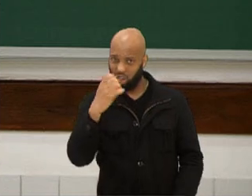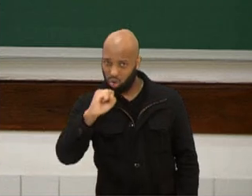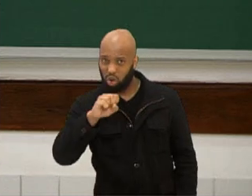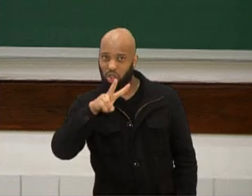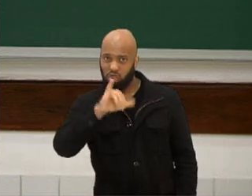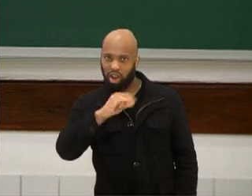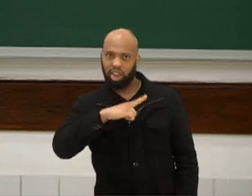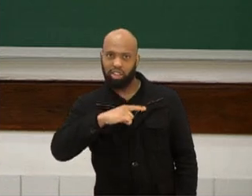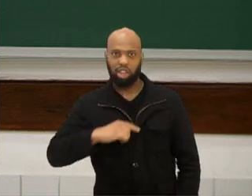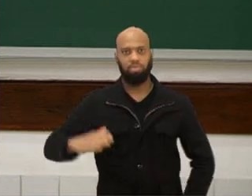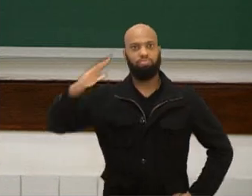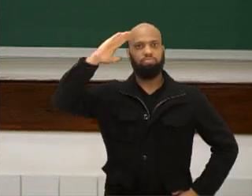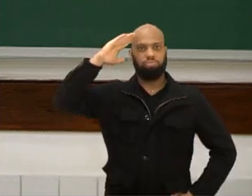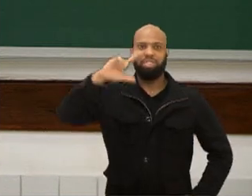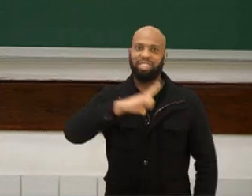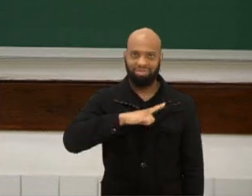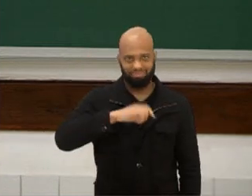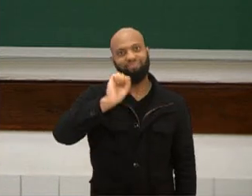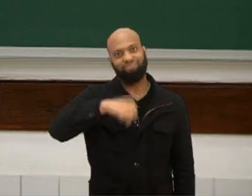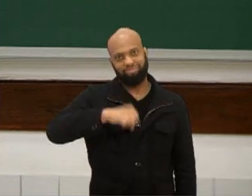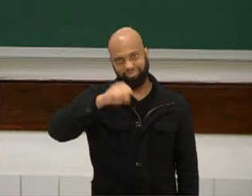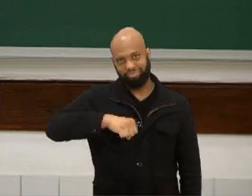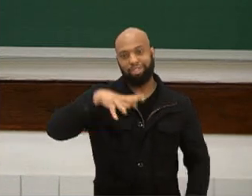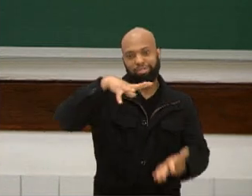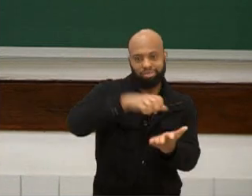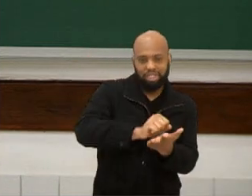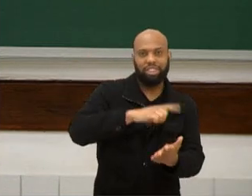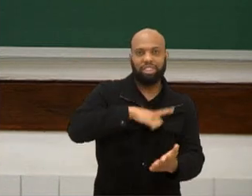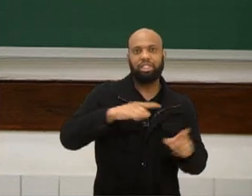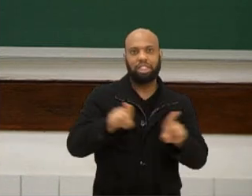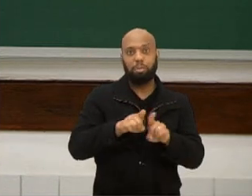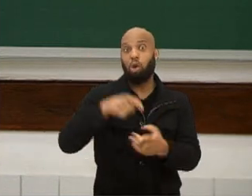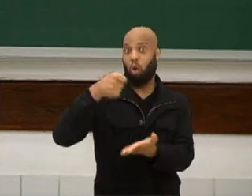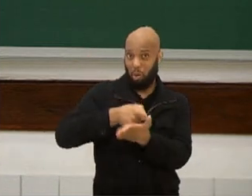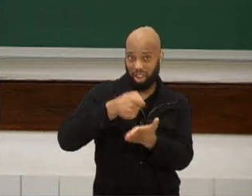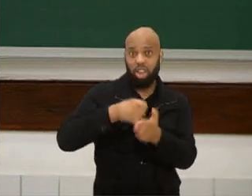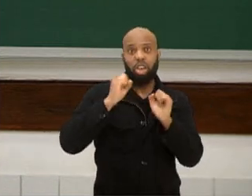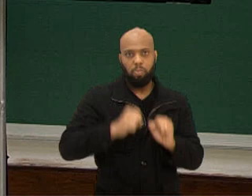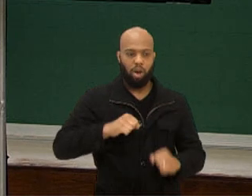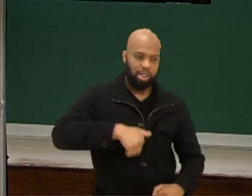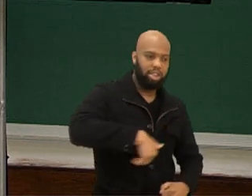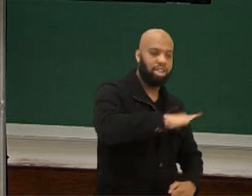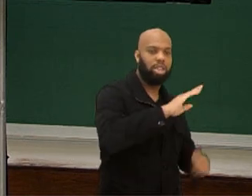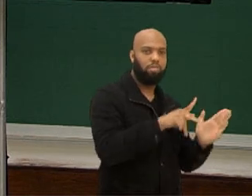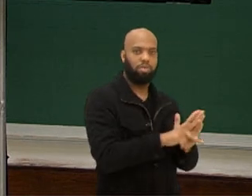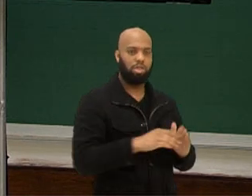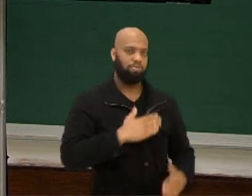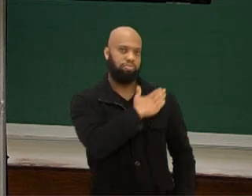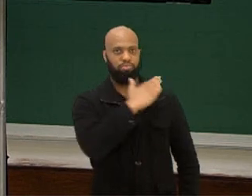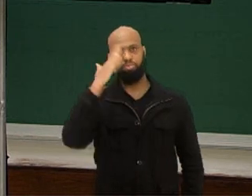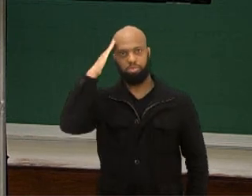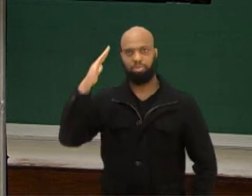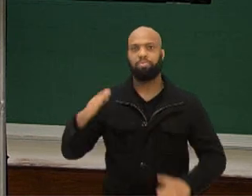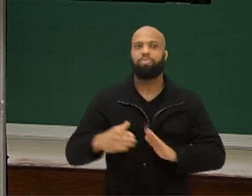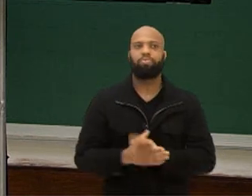anos sabem que vão ter que fazer ali o alistamento e podem ser mandados para o exército.